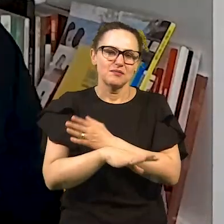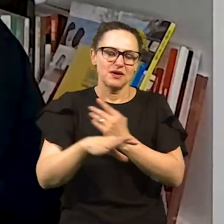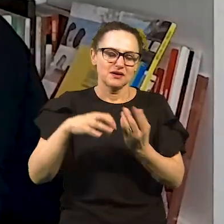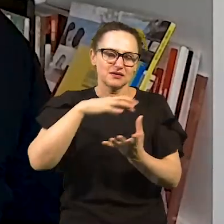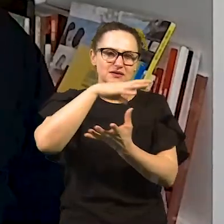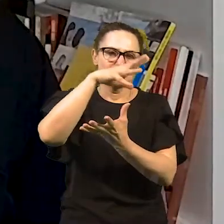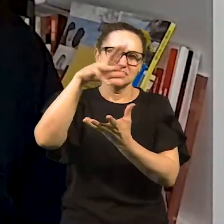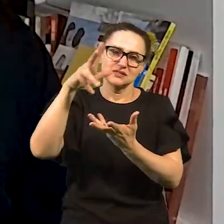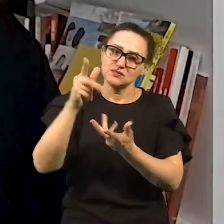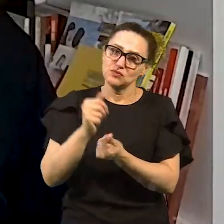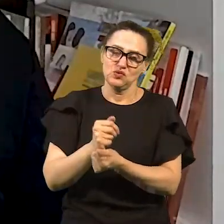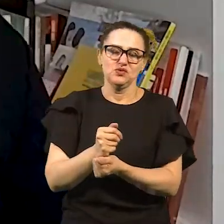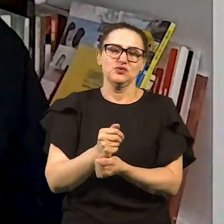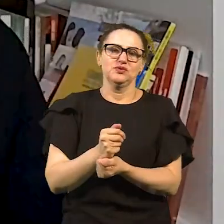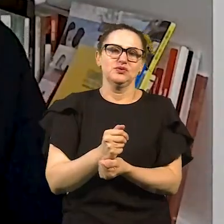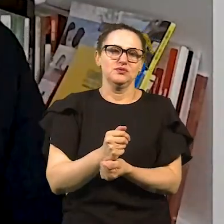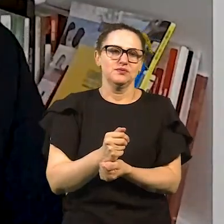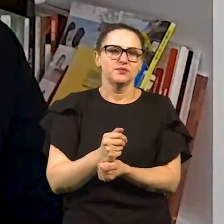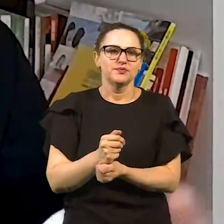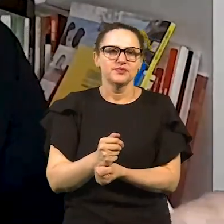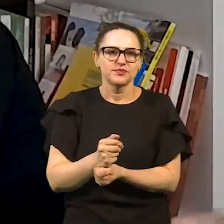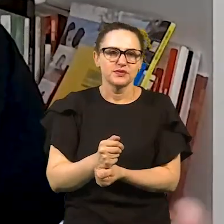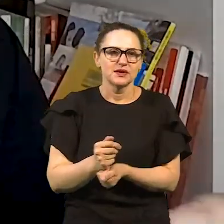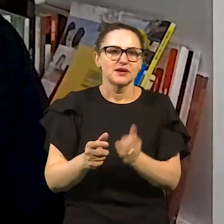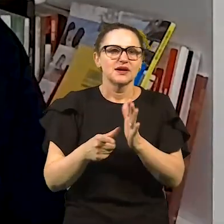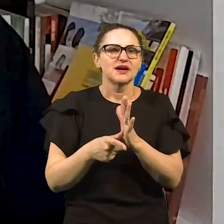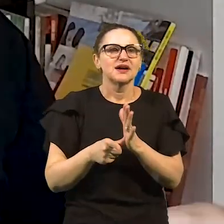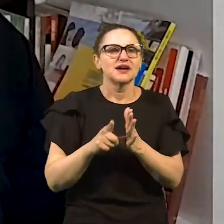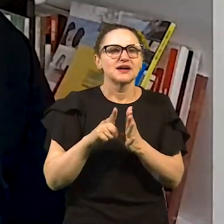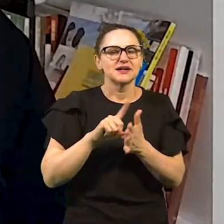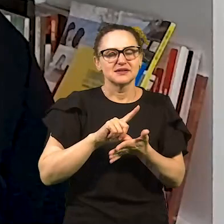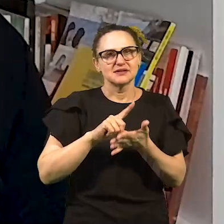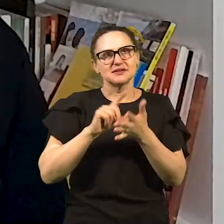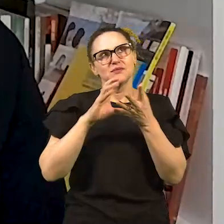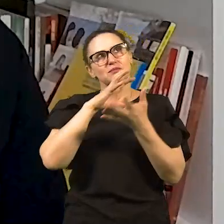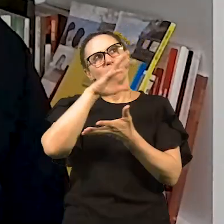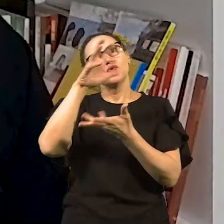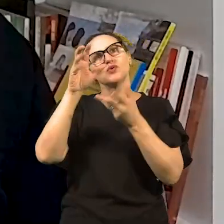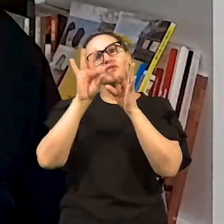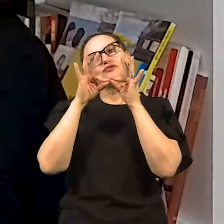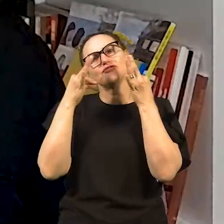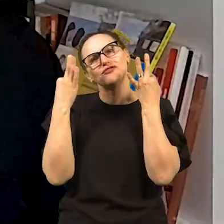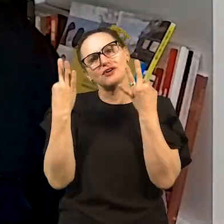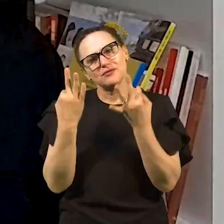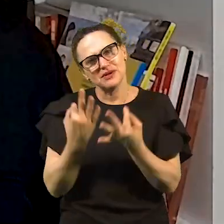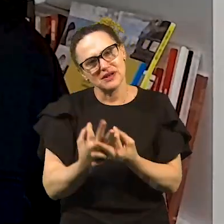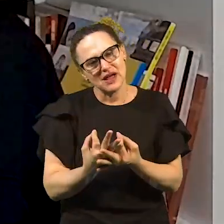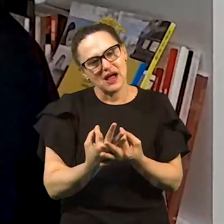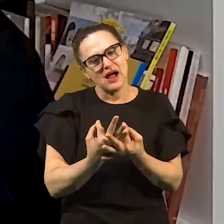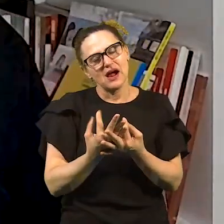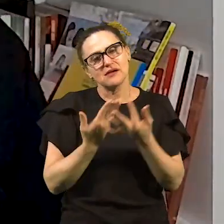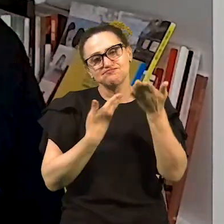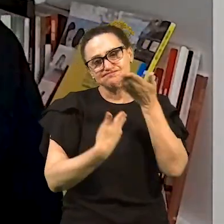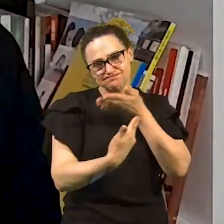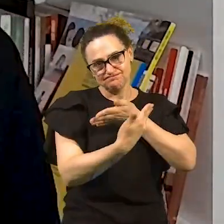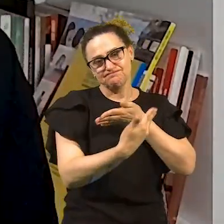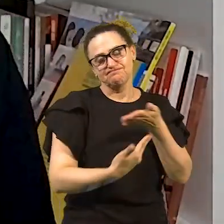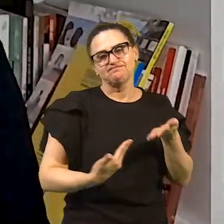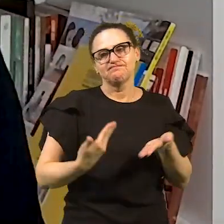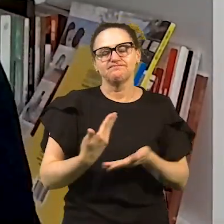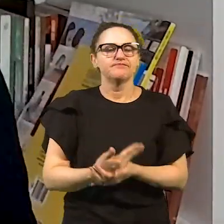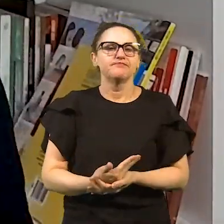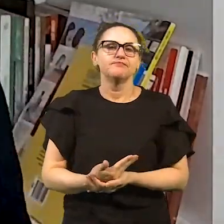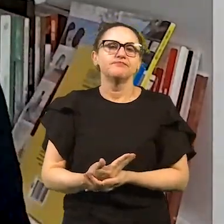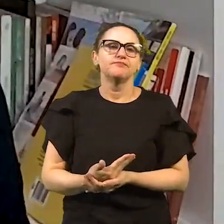que existia antes, esse mundo familiar, esse mundo mais harmônico, digamos assim. E